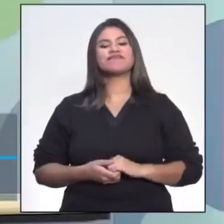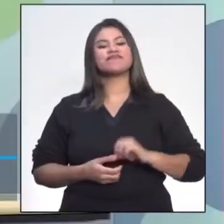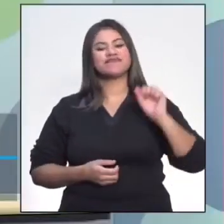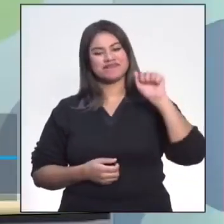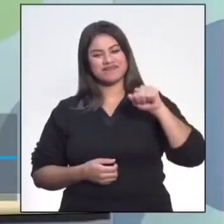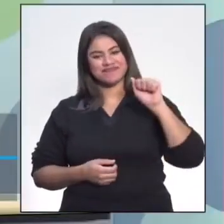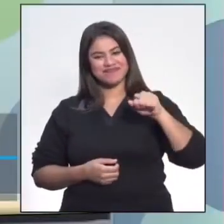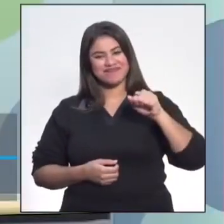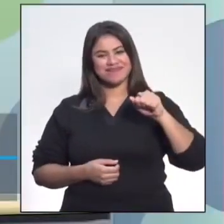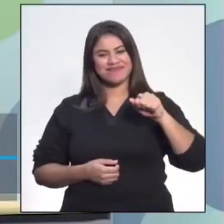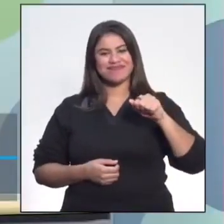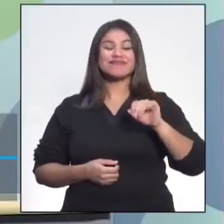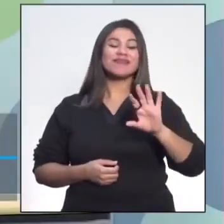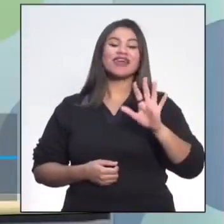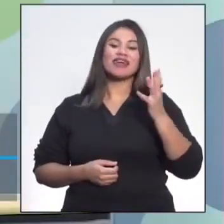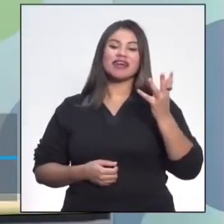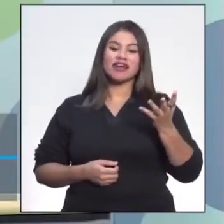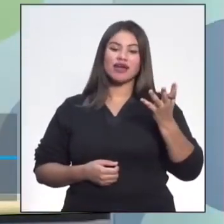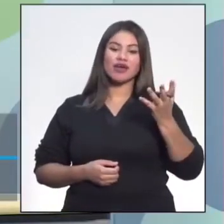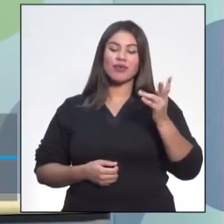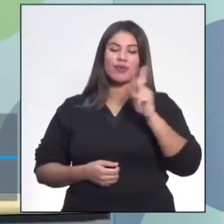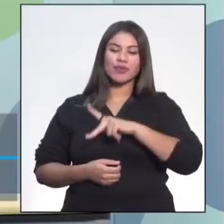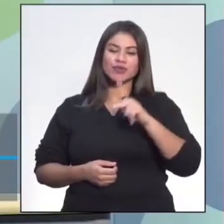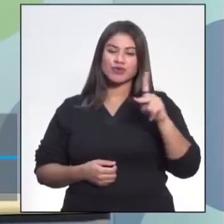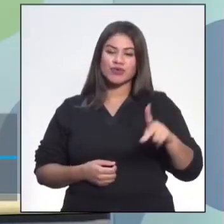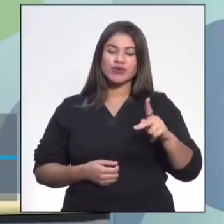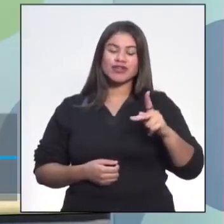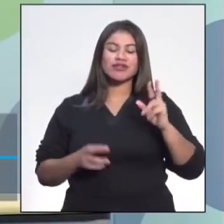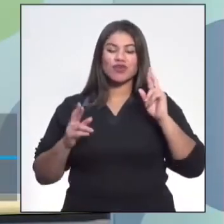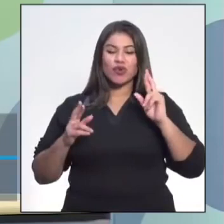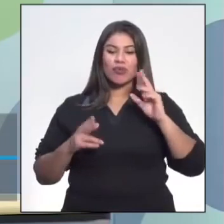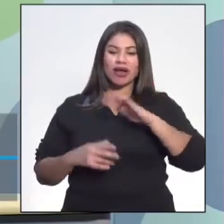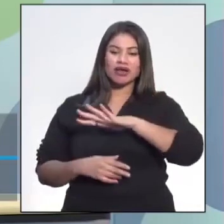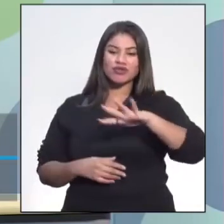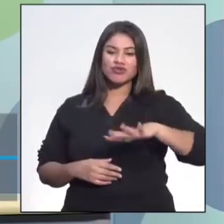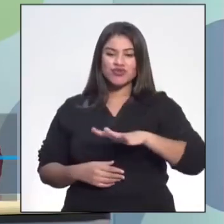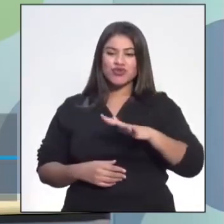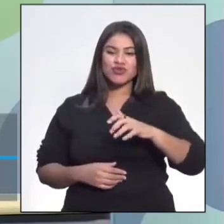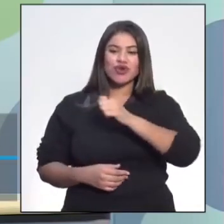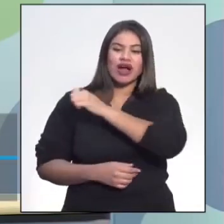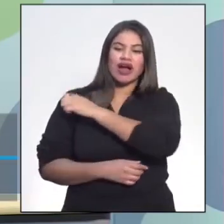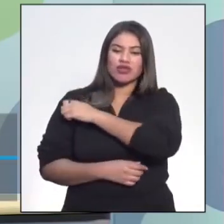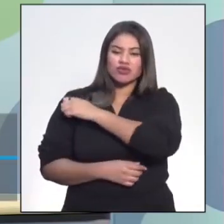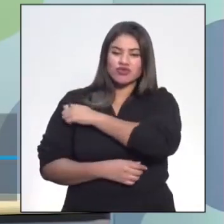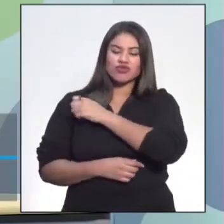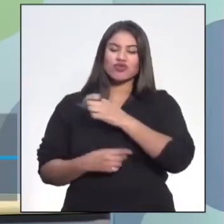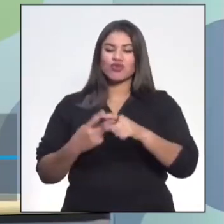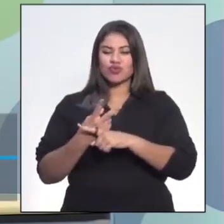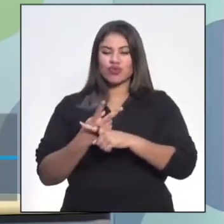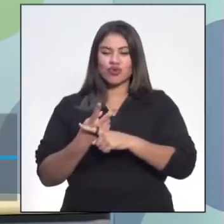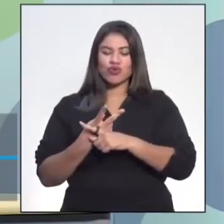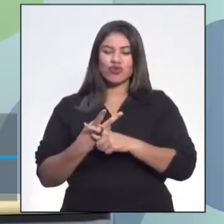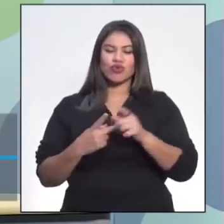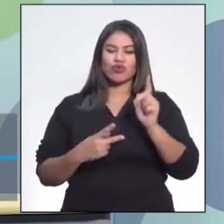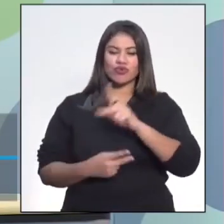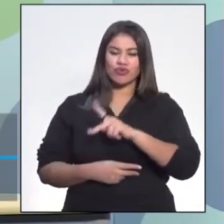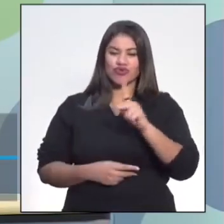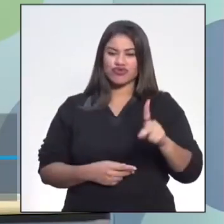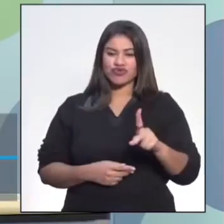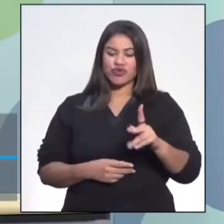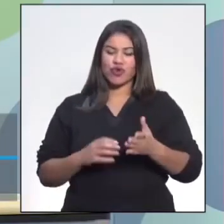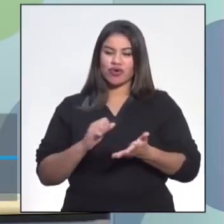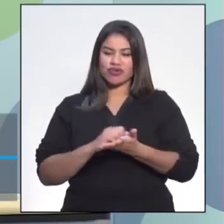Sim, quero. Professora Roberta, eu espero que os nossos alunos façam como a senhora falou. Procurem os professores, façam